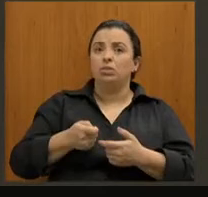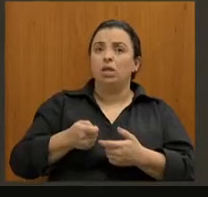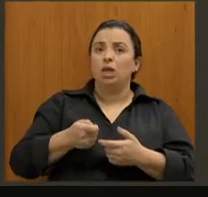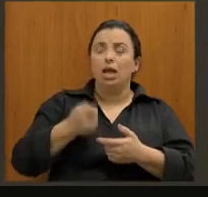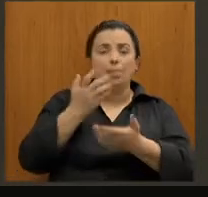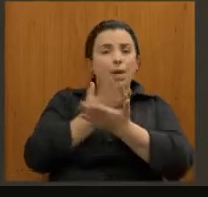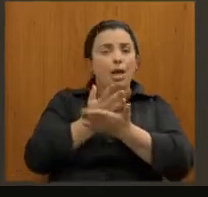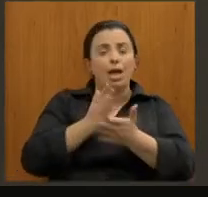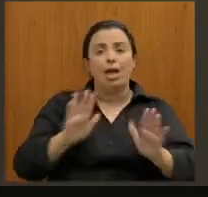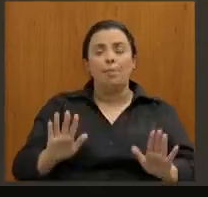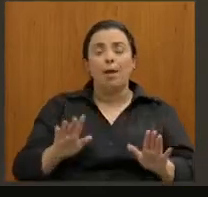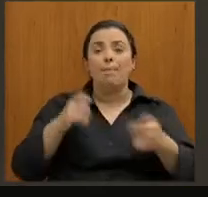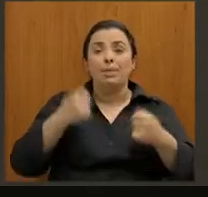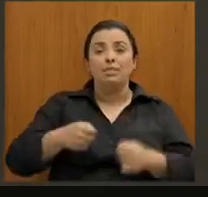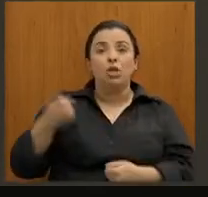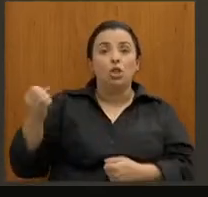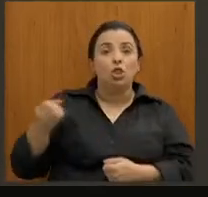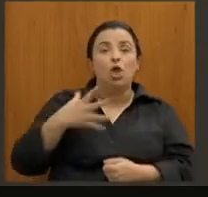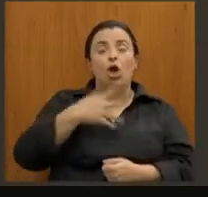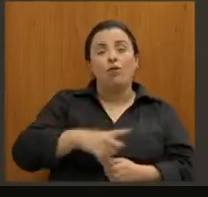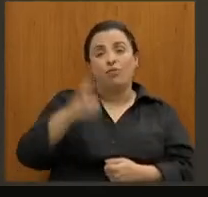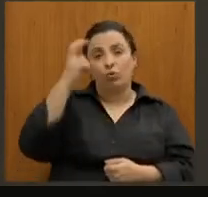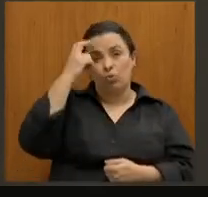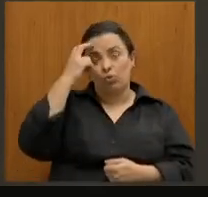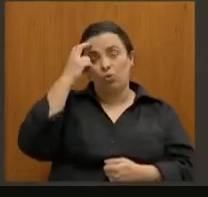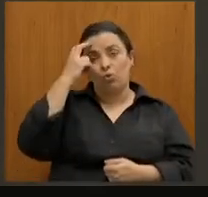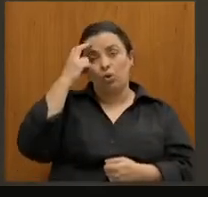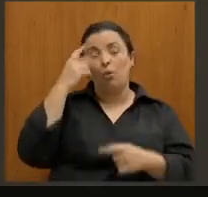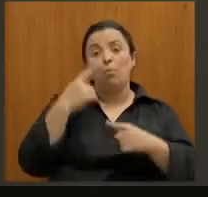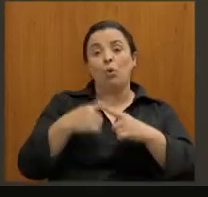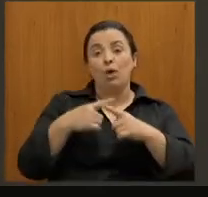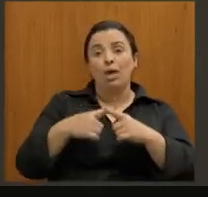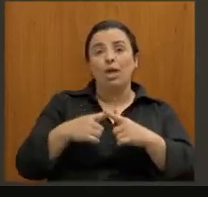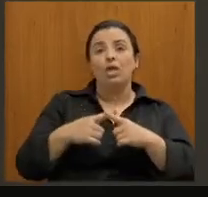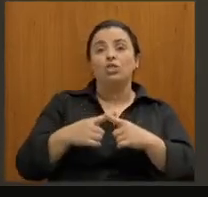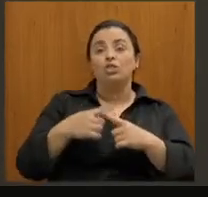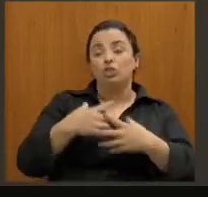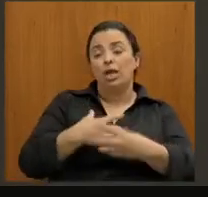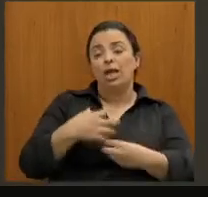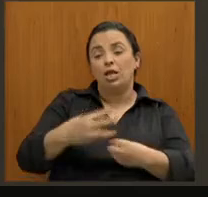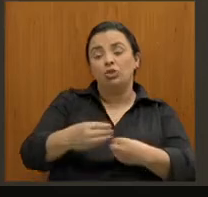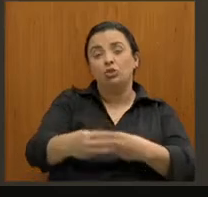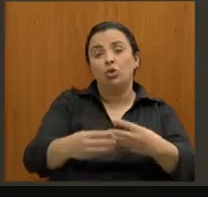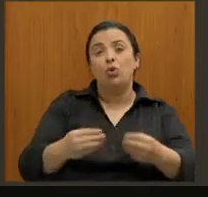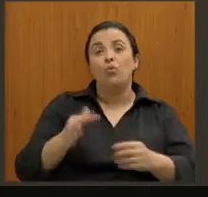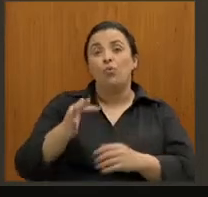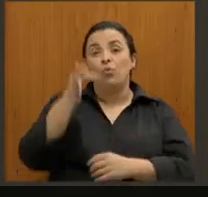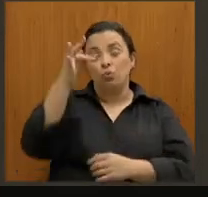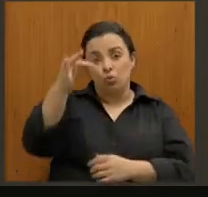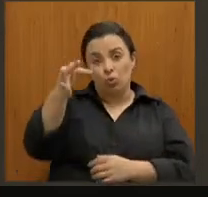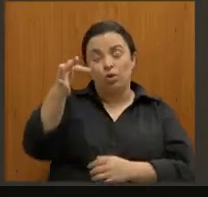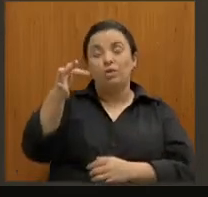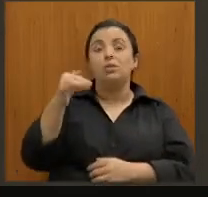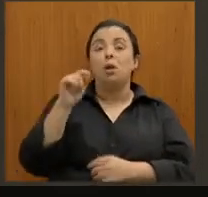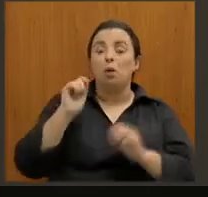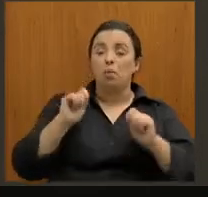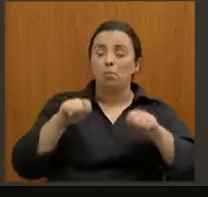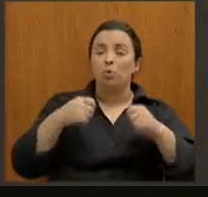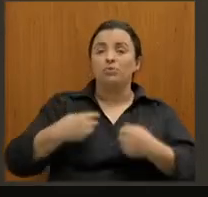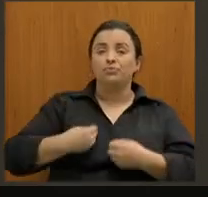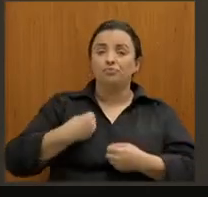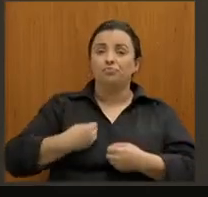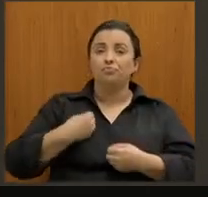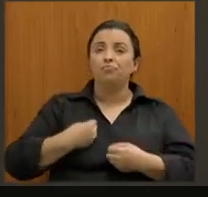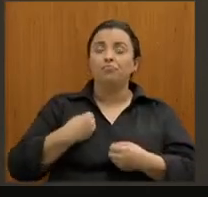uma nova cultura para que gerações futuras EA de agora possam conviver sem